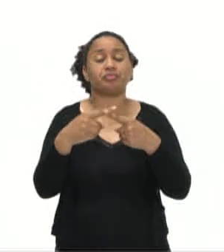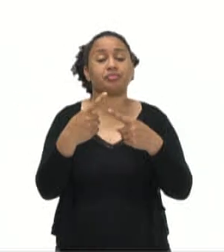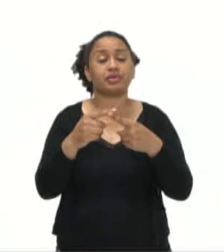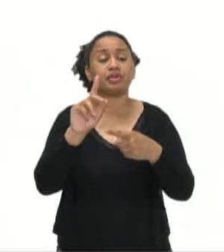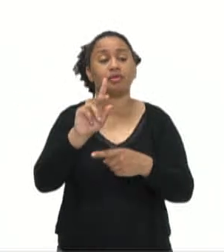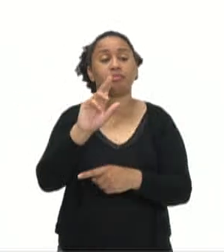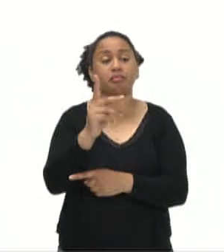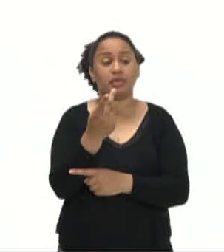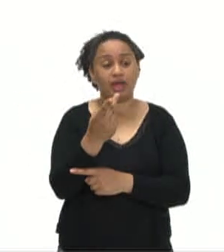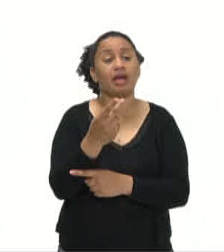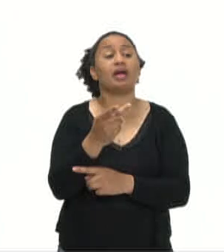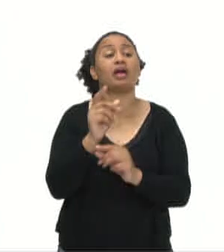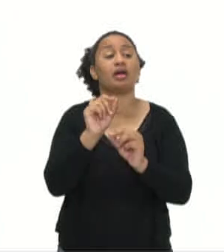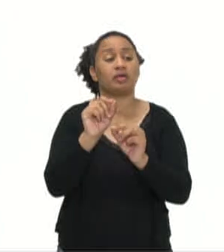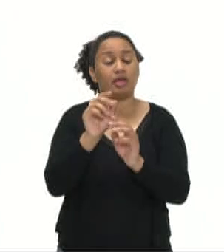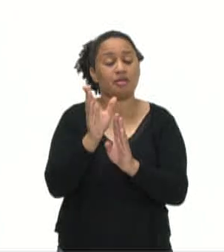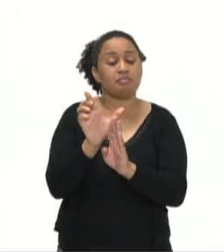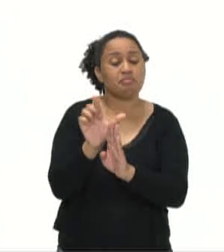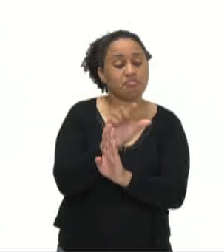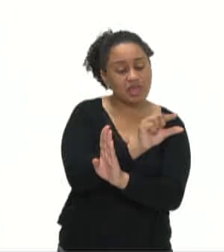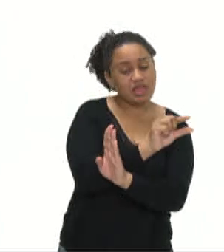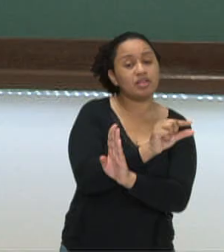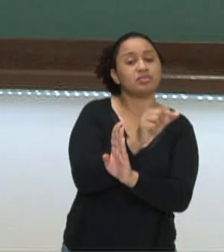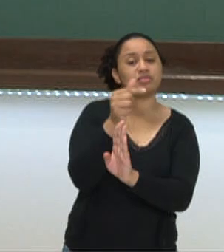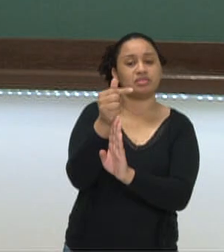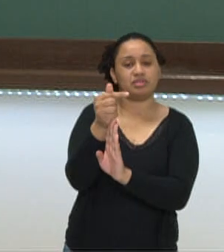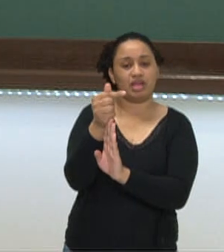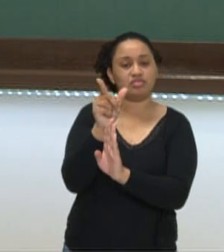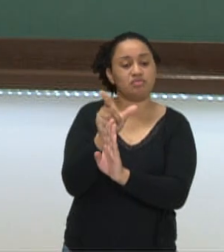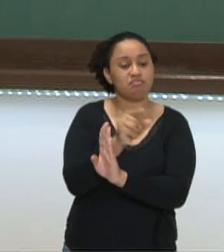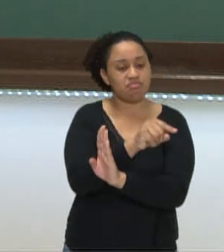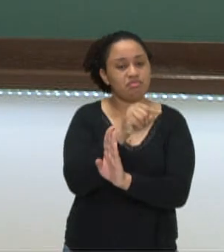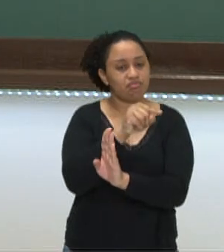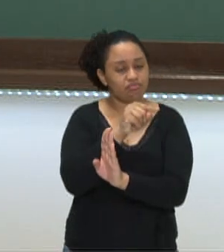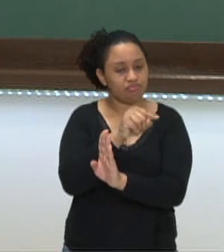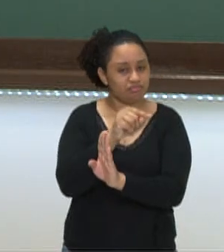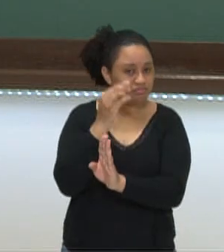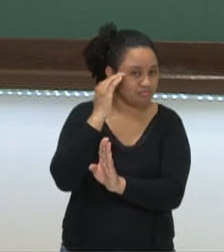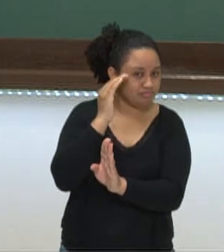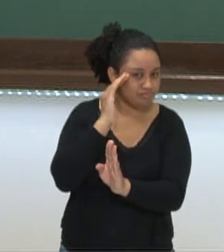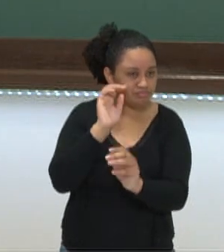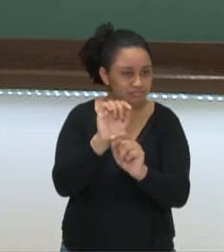o pH dos ácidos é sempre abaixo de 7, entendido?